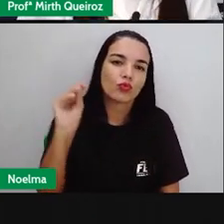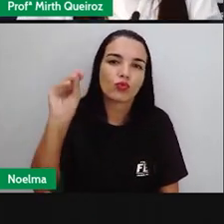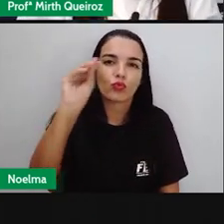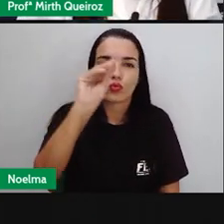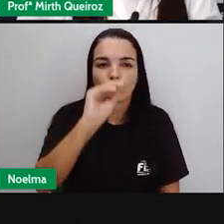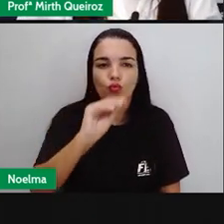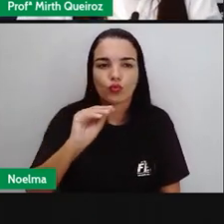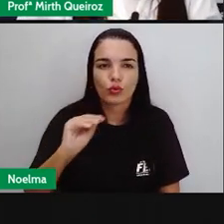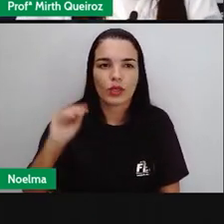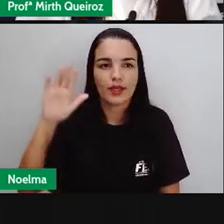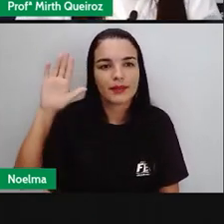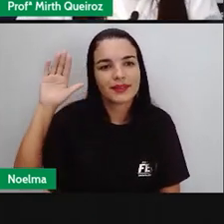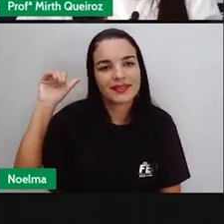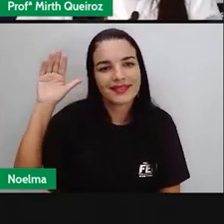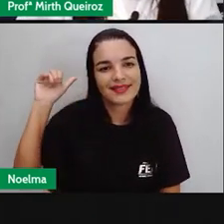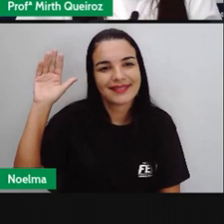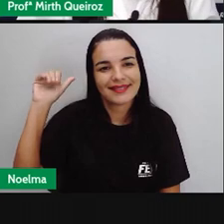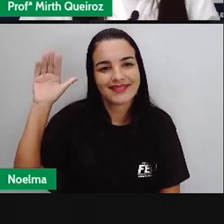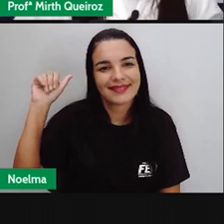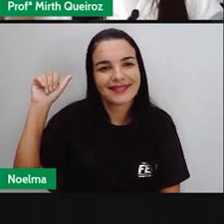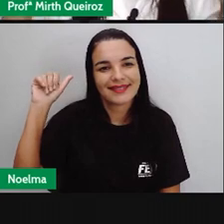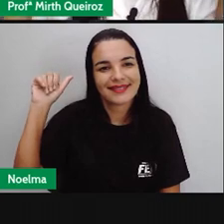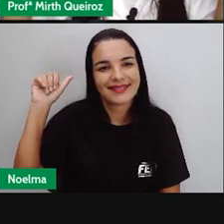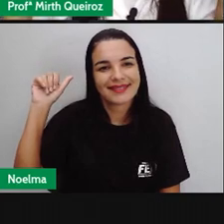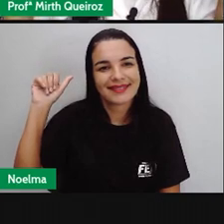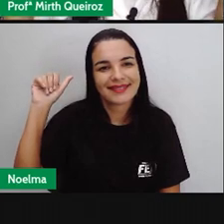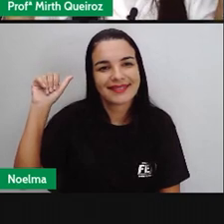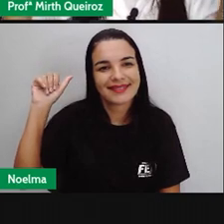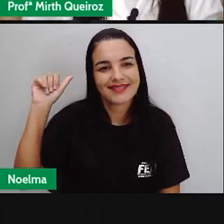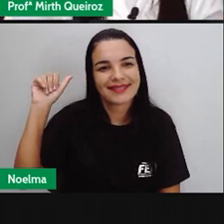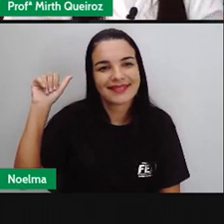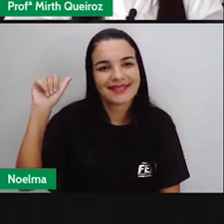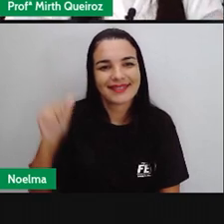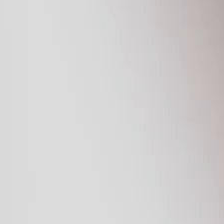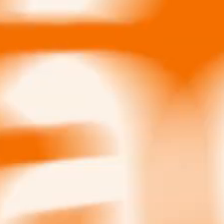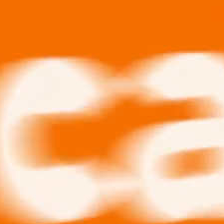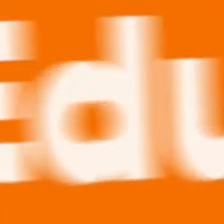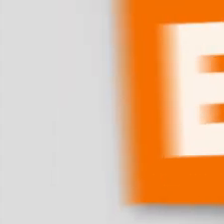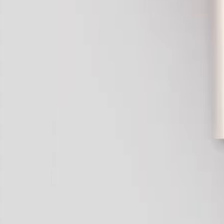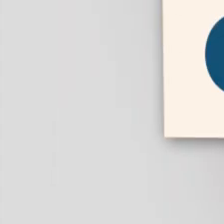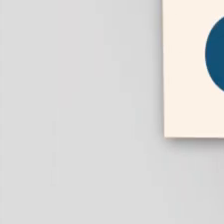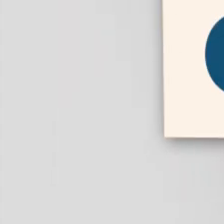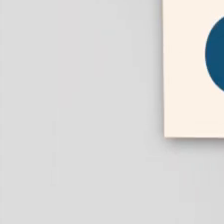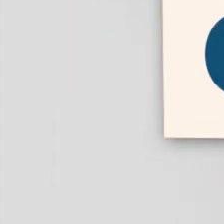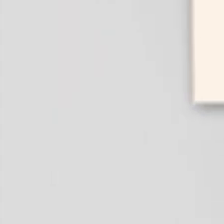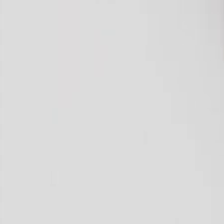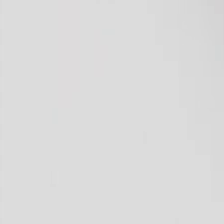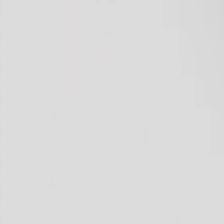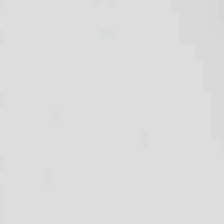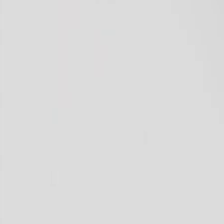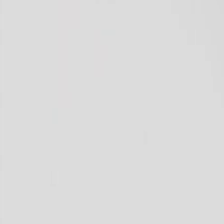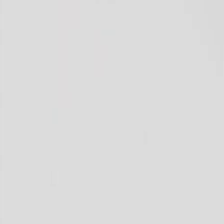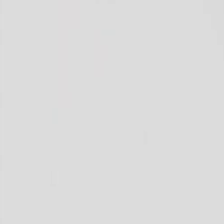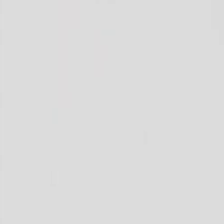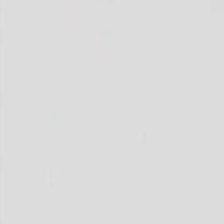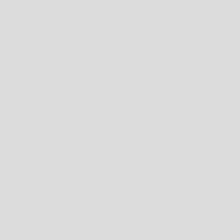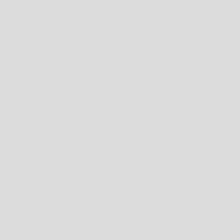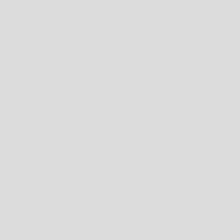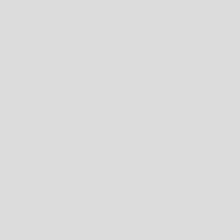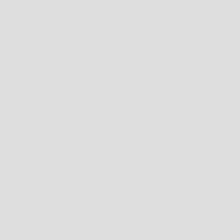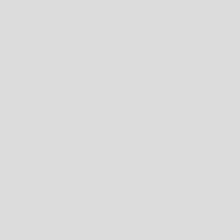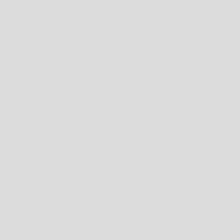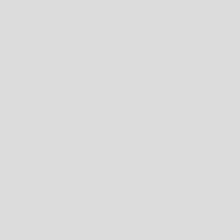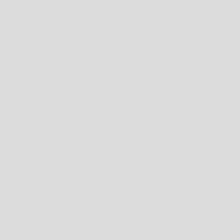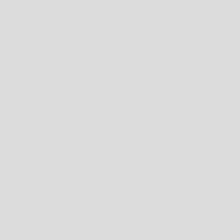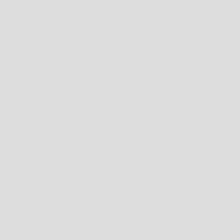orações de cada um de vocês. E até a próxima aula. Tchau, tchau. Tchau. Tchau. Tchau. Tchau.